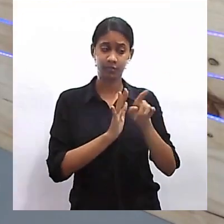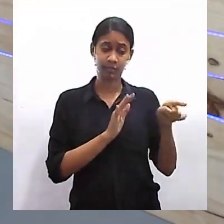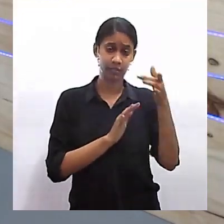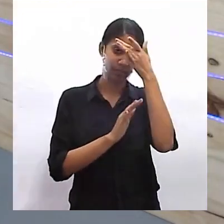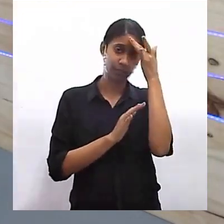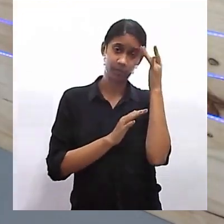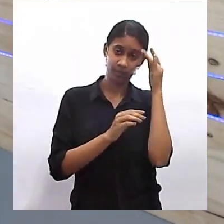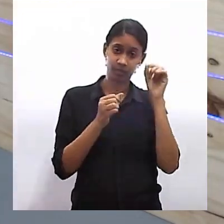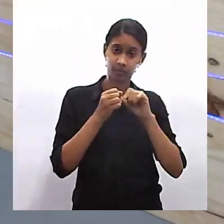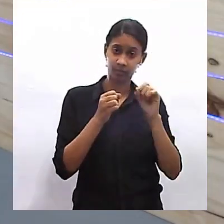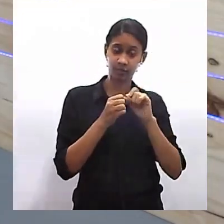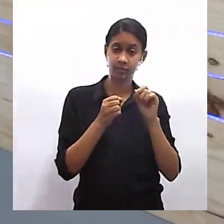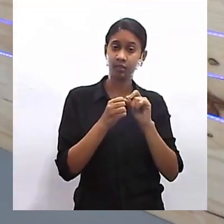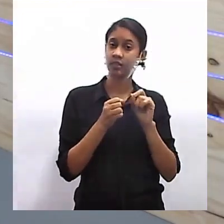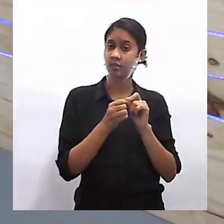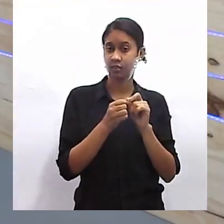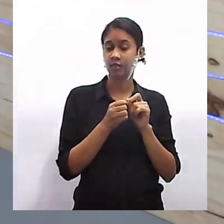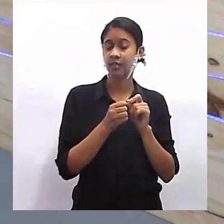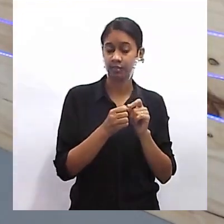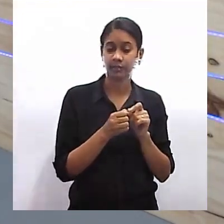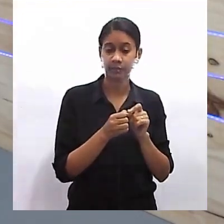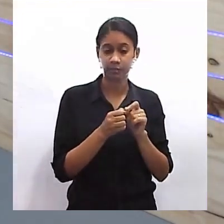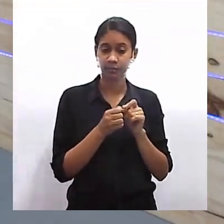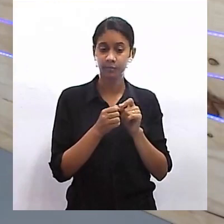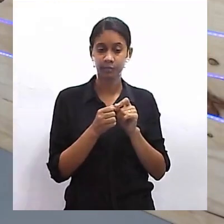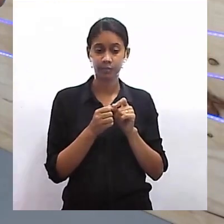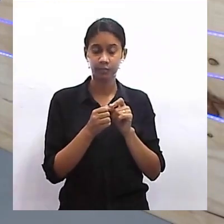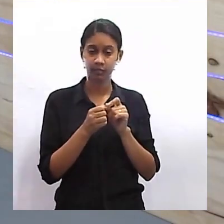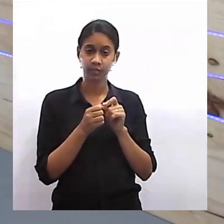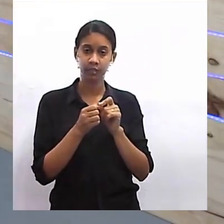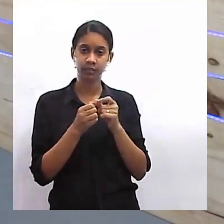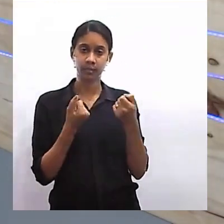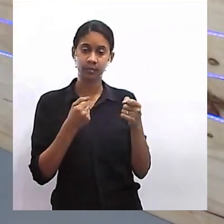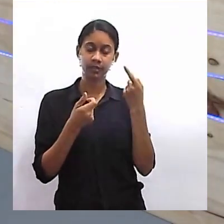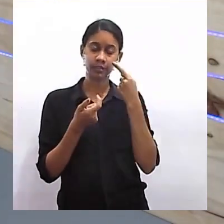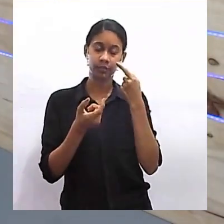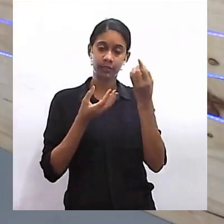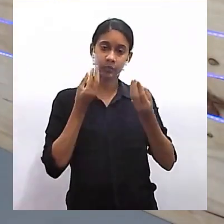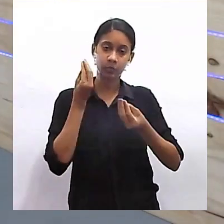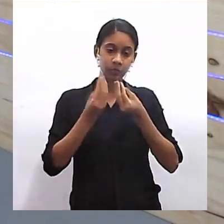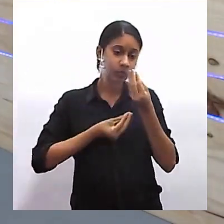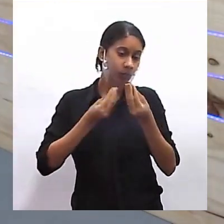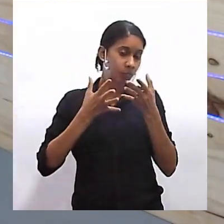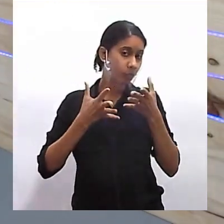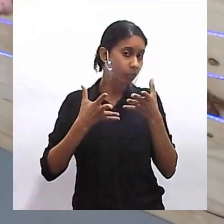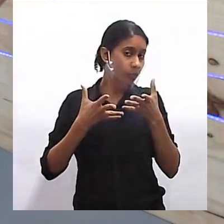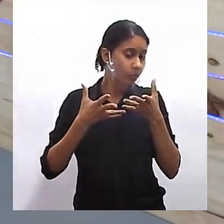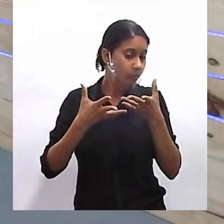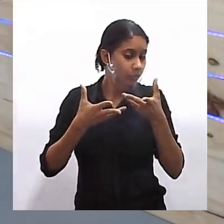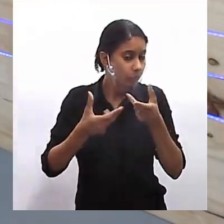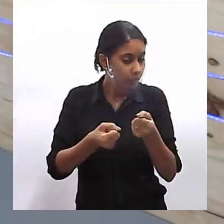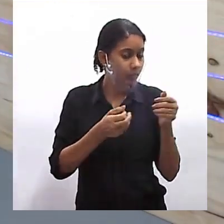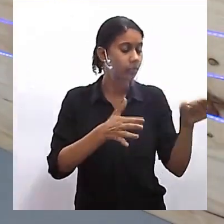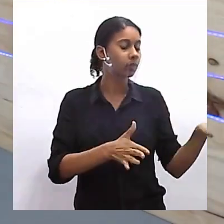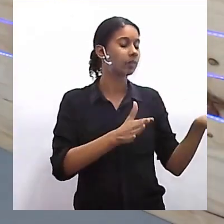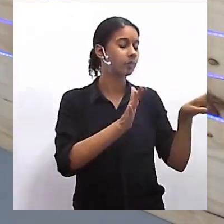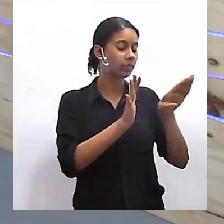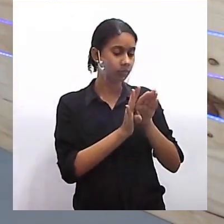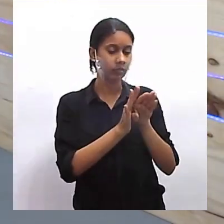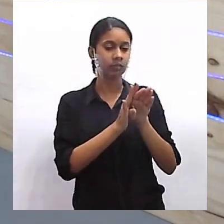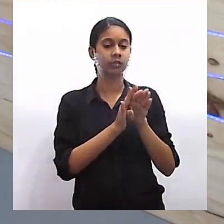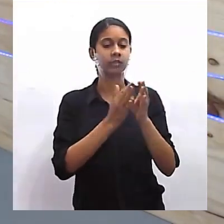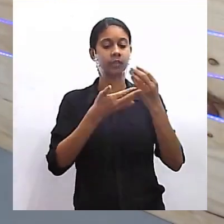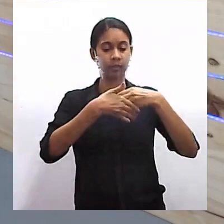cliente que fez a janela, entendeu? Então, assim, o nível de serviço, ele está ligado a tudo. Desde o recebimento, o armazenamento, da